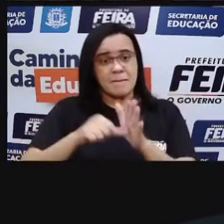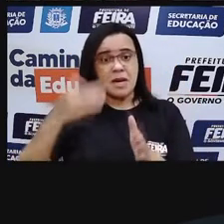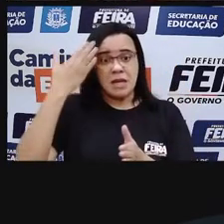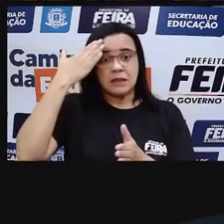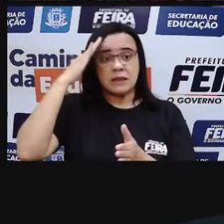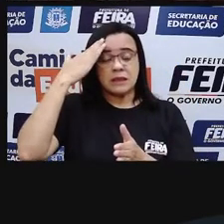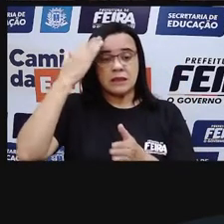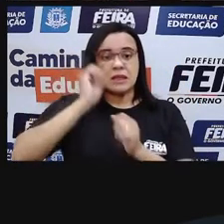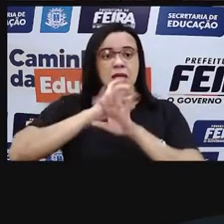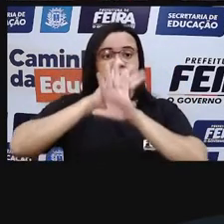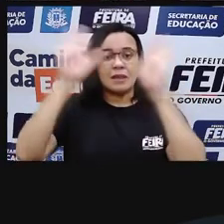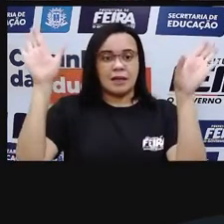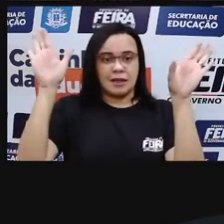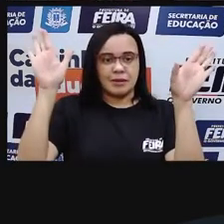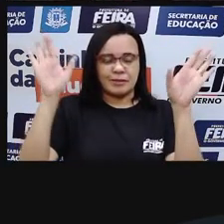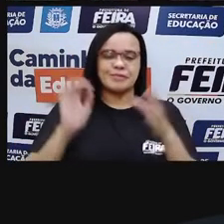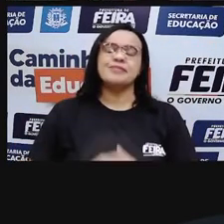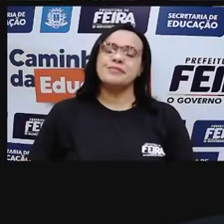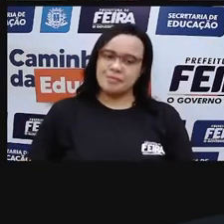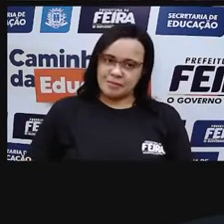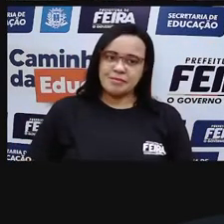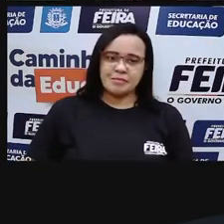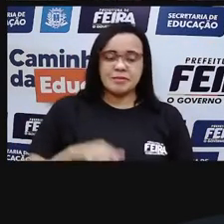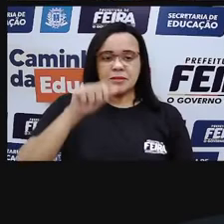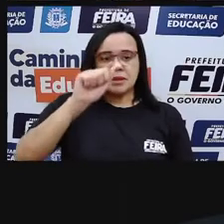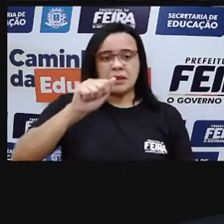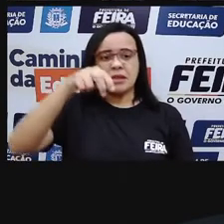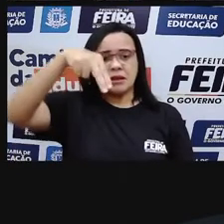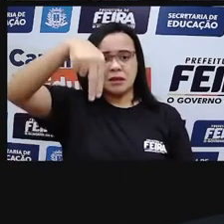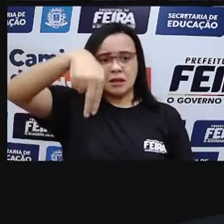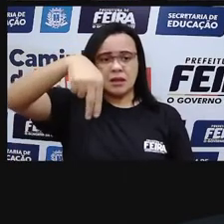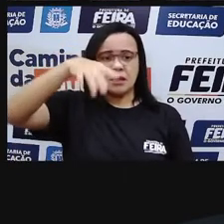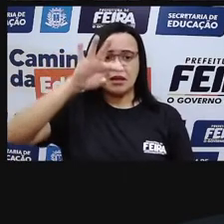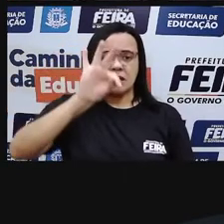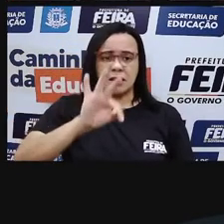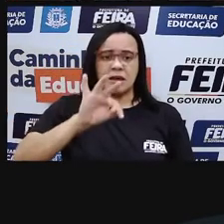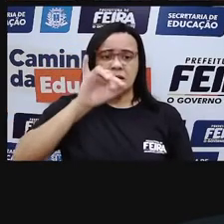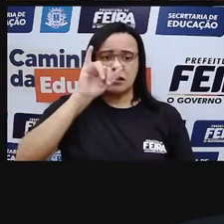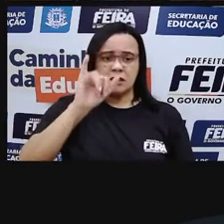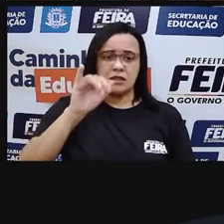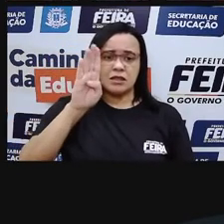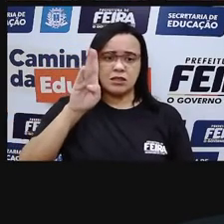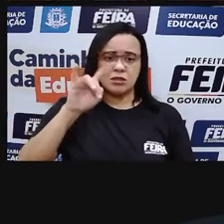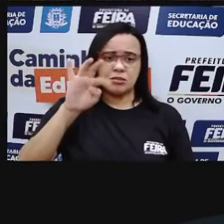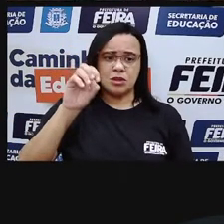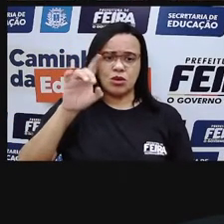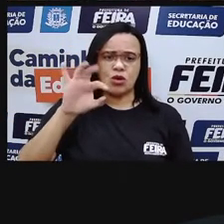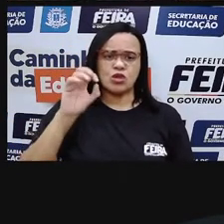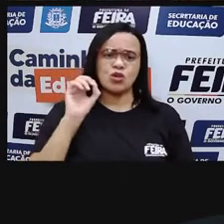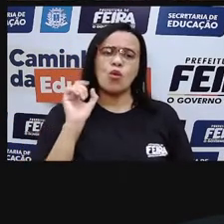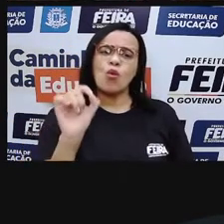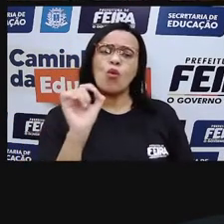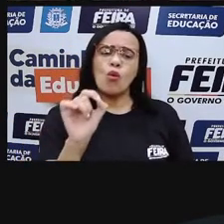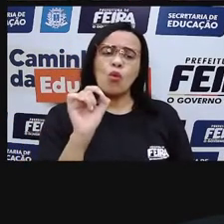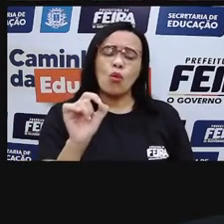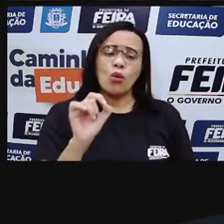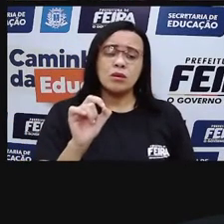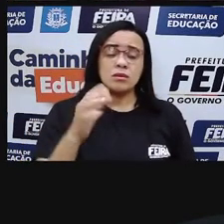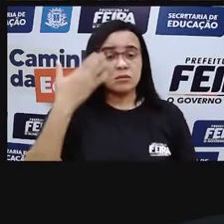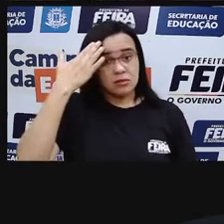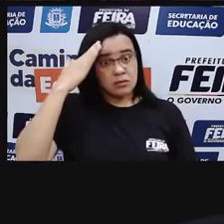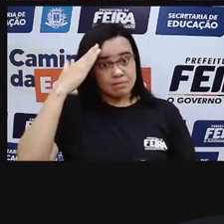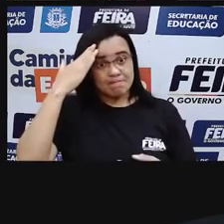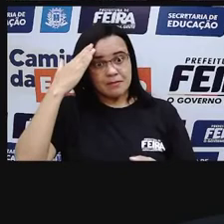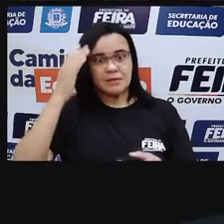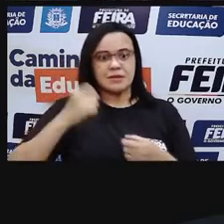antibiótico. Quando a gente for falar de antibiótico, quando o médico receitar um antibiótico, você entender o que que está acontecendo no seu corpo.